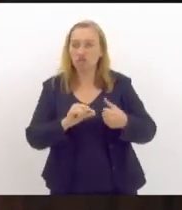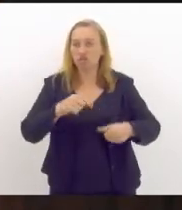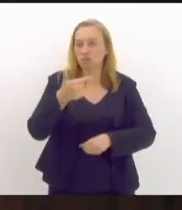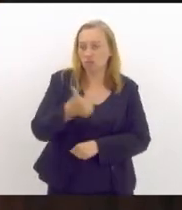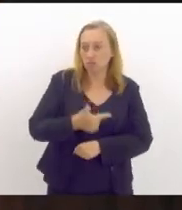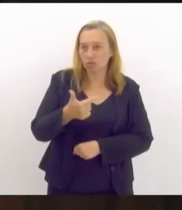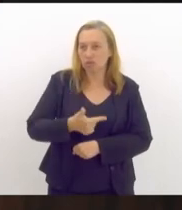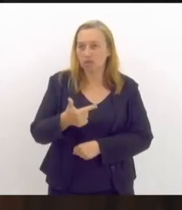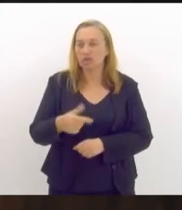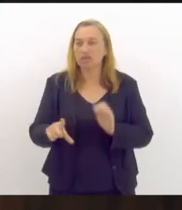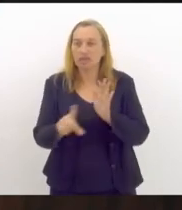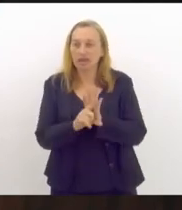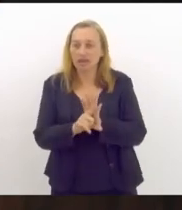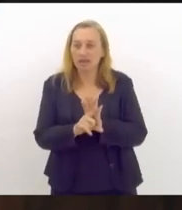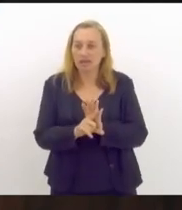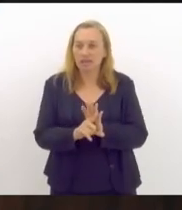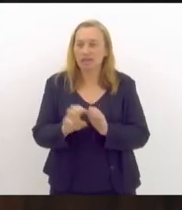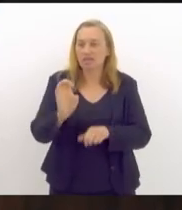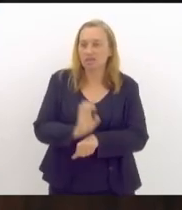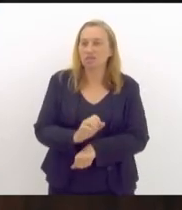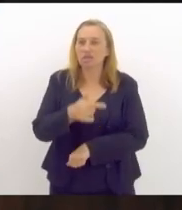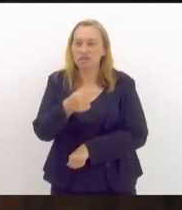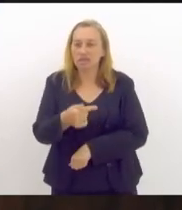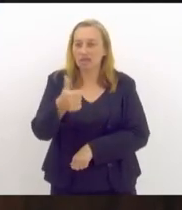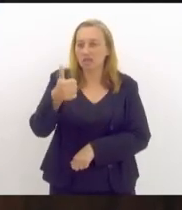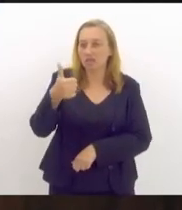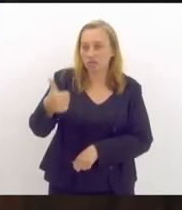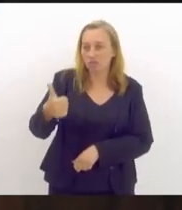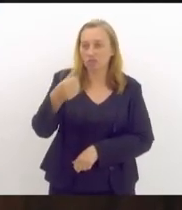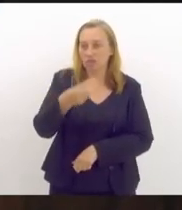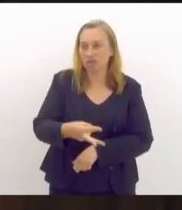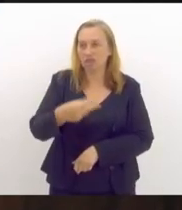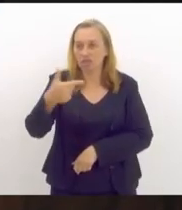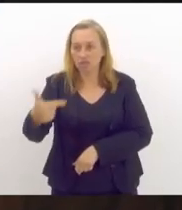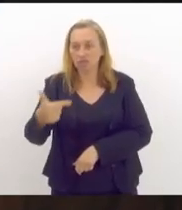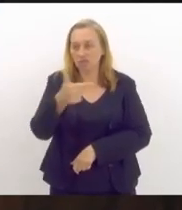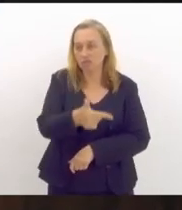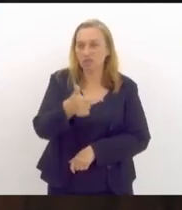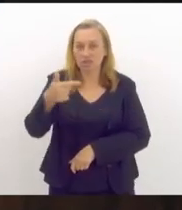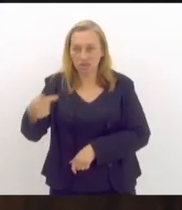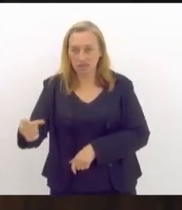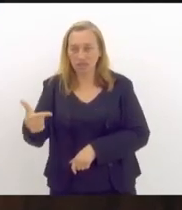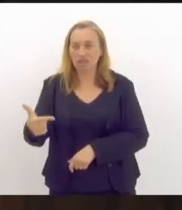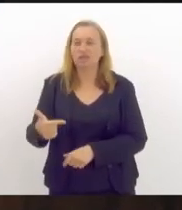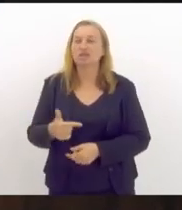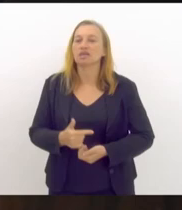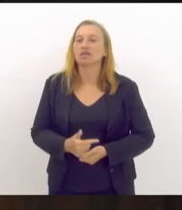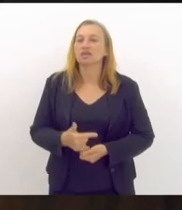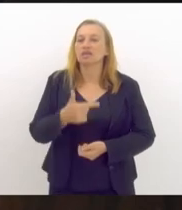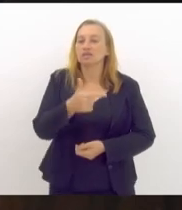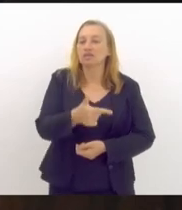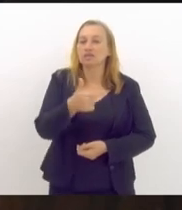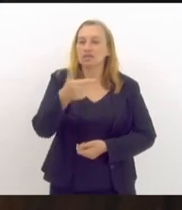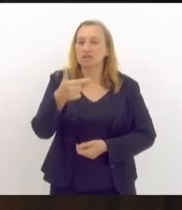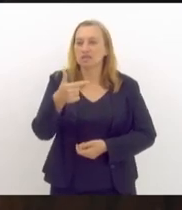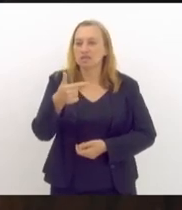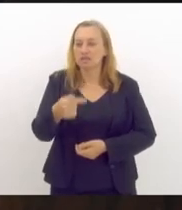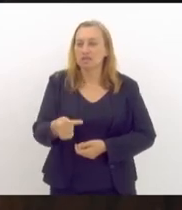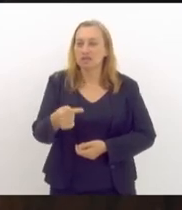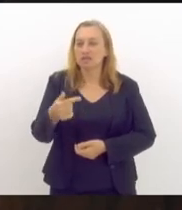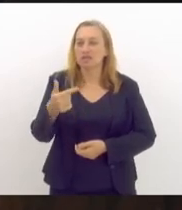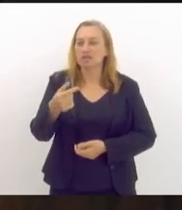da lei de Estadual 71 32 de 2017 de 17 de Dezembro de